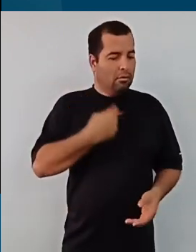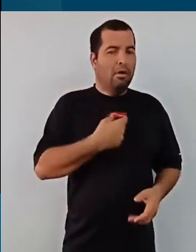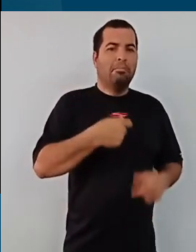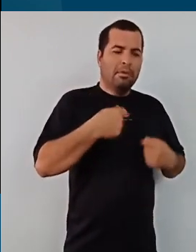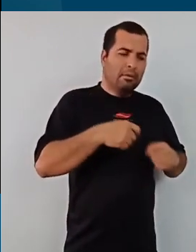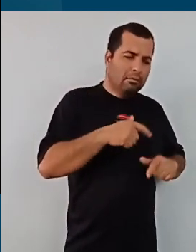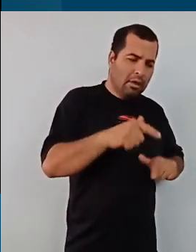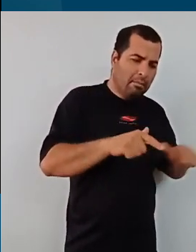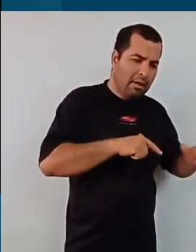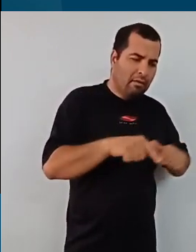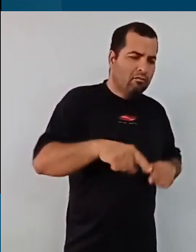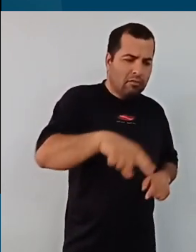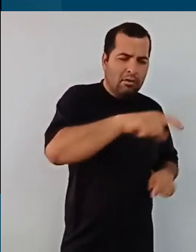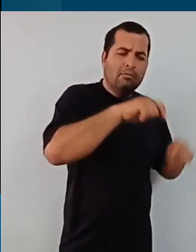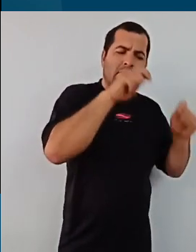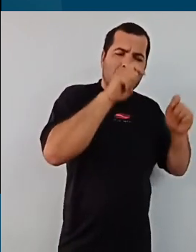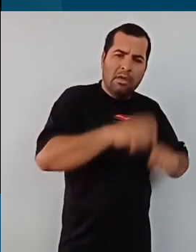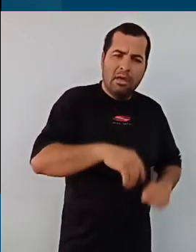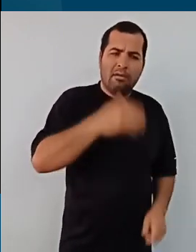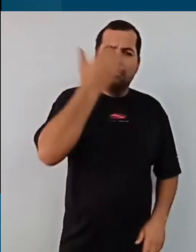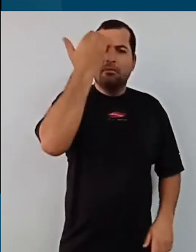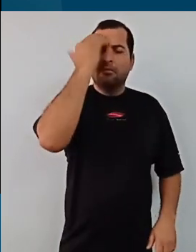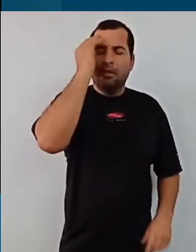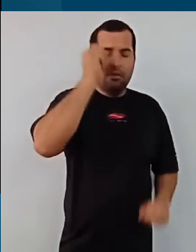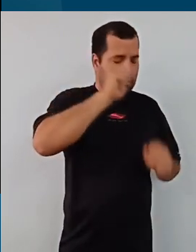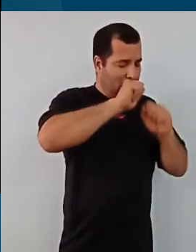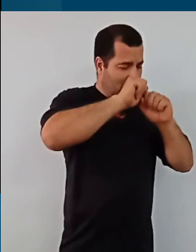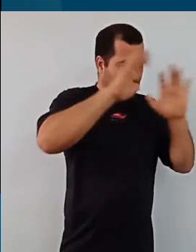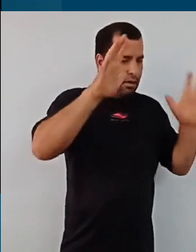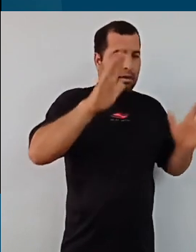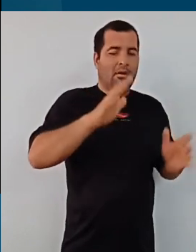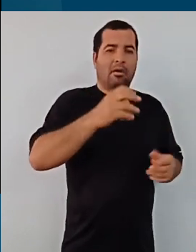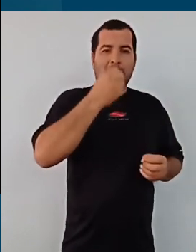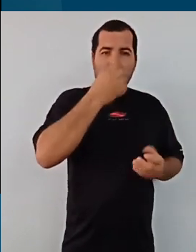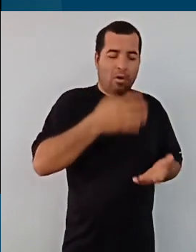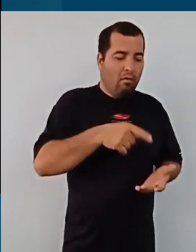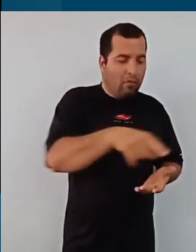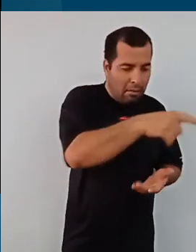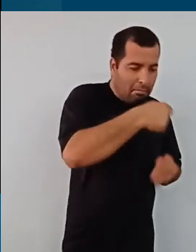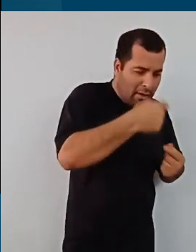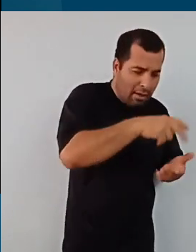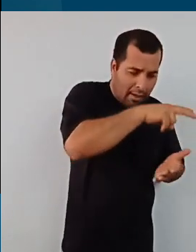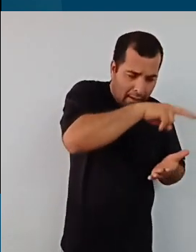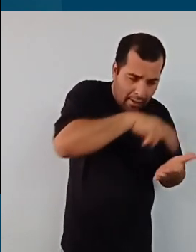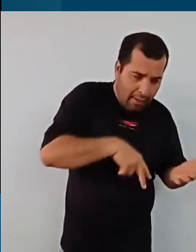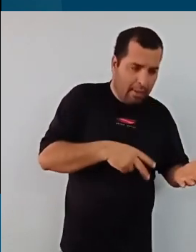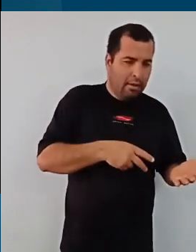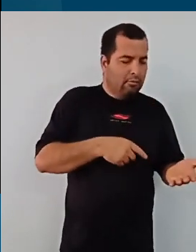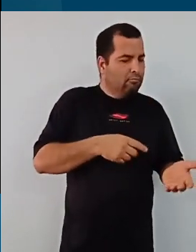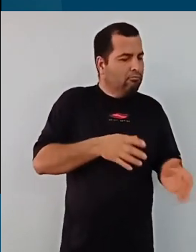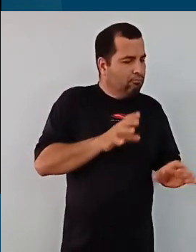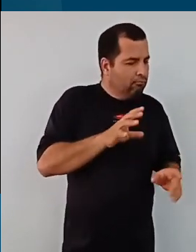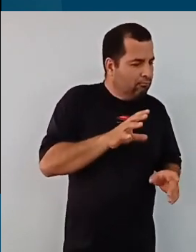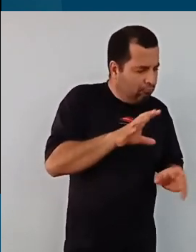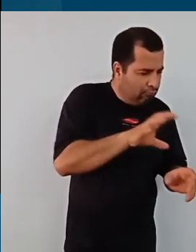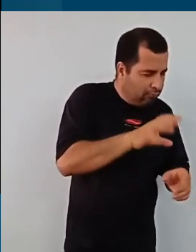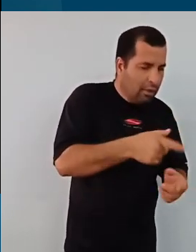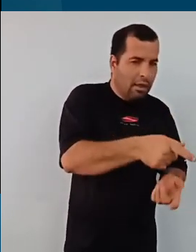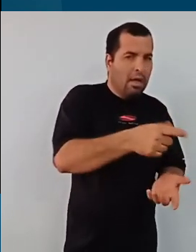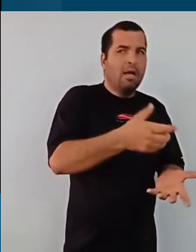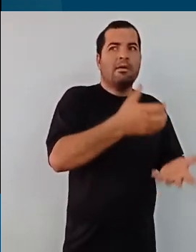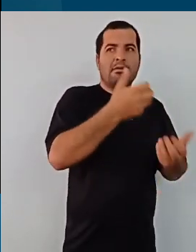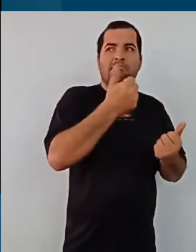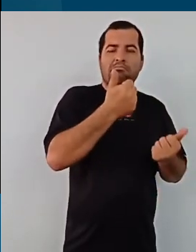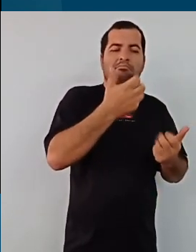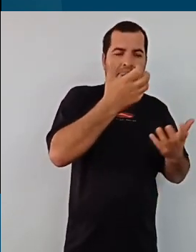e competências, se eu cuido, por exemplo, dele ser um bom leitor, quando ele se deparar com uma